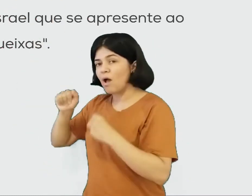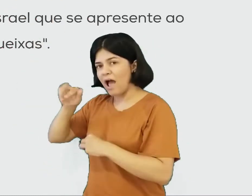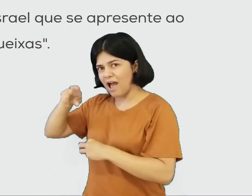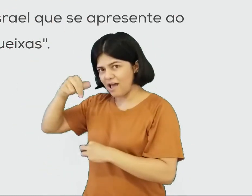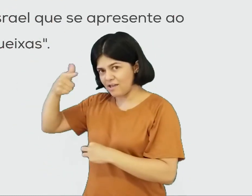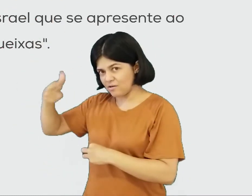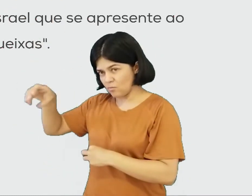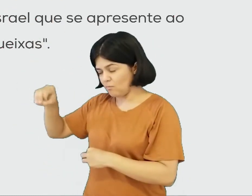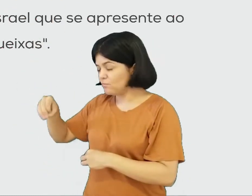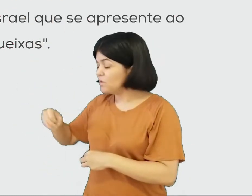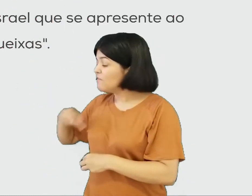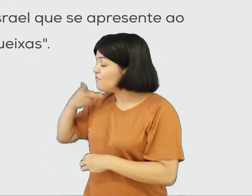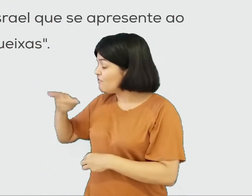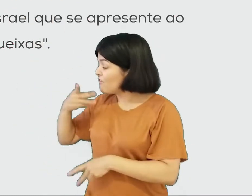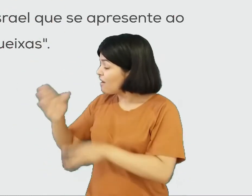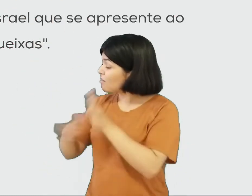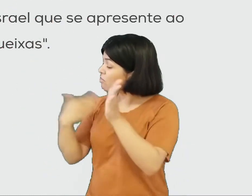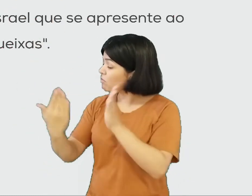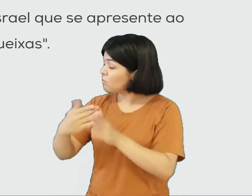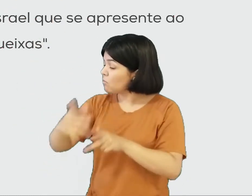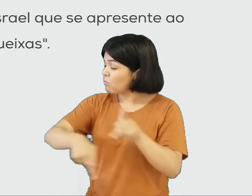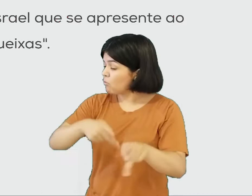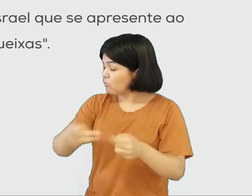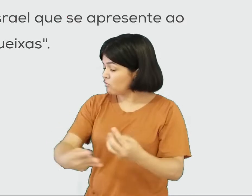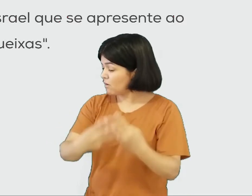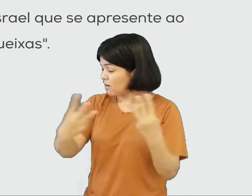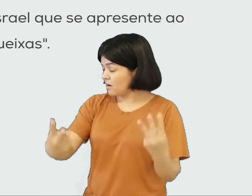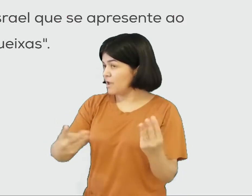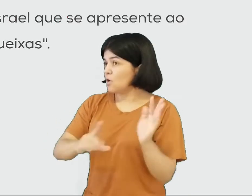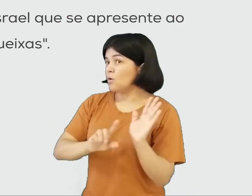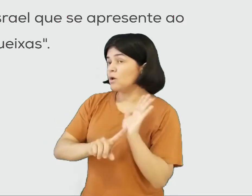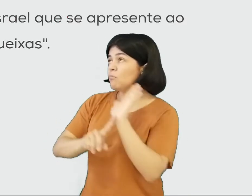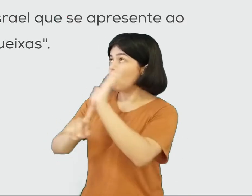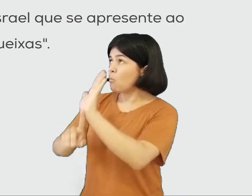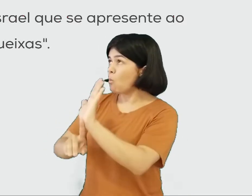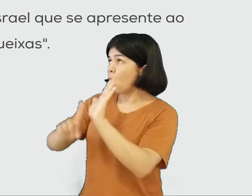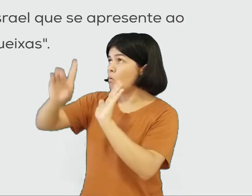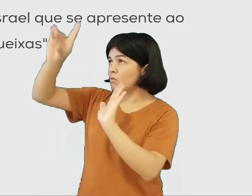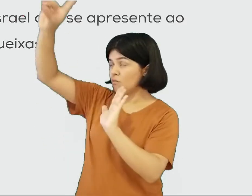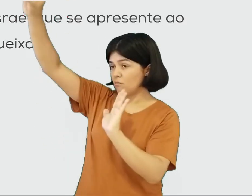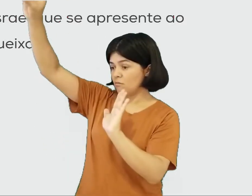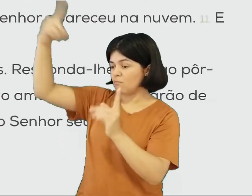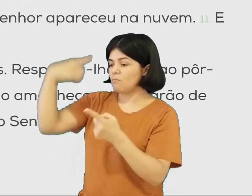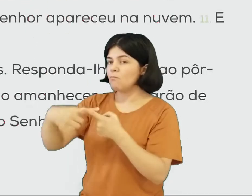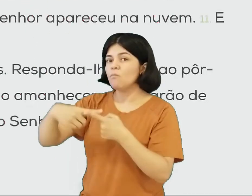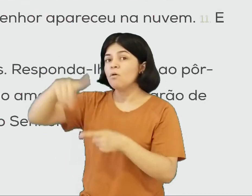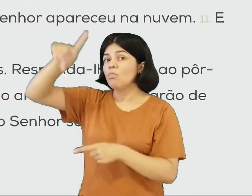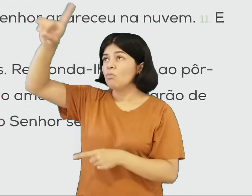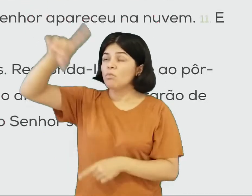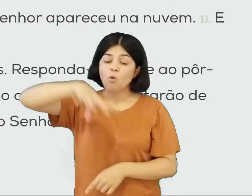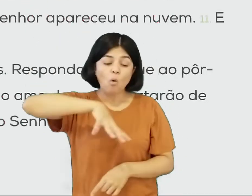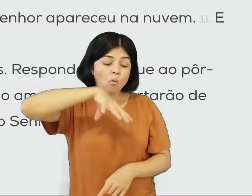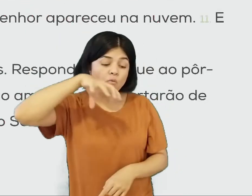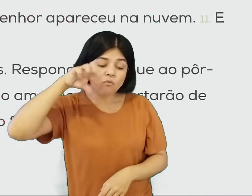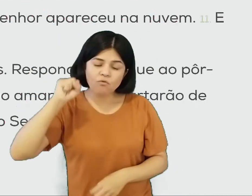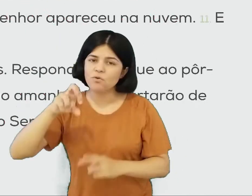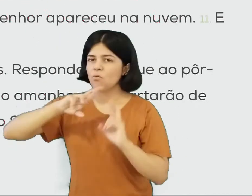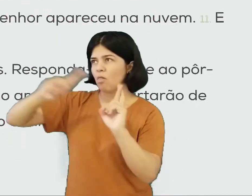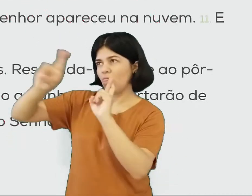toda a comunidade de Israel que se apresente ao Senhor, pois ele ouviu as suas